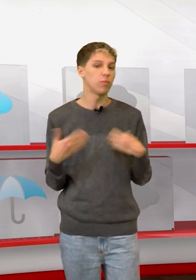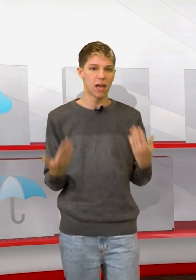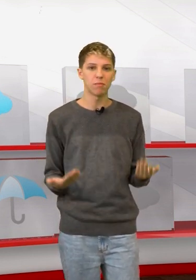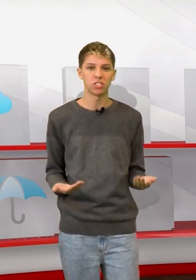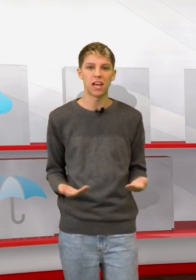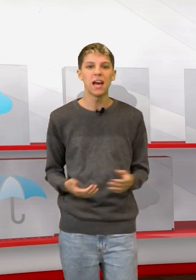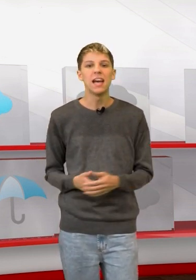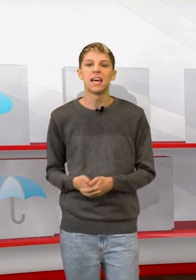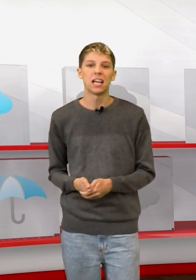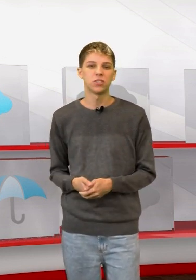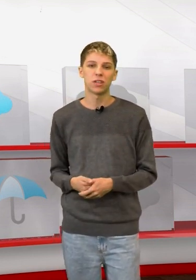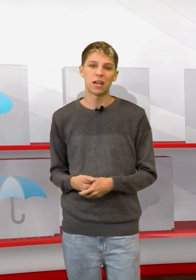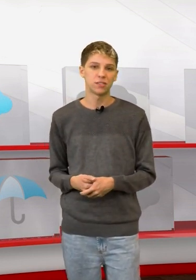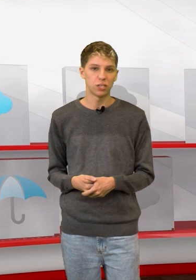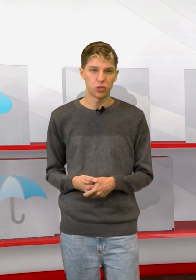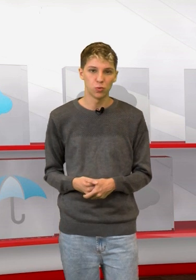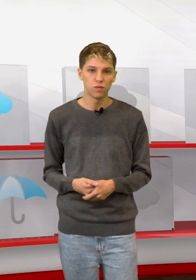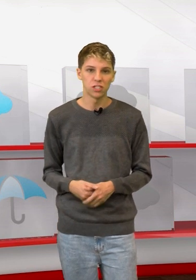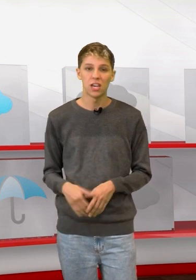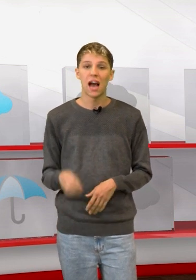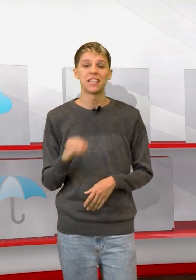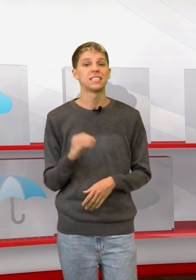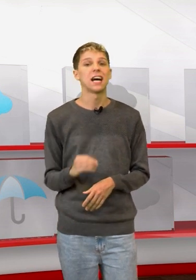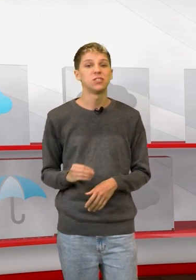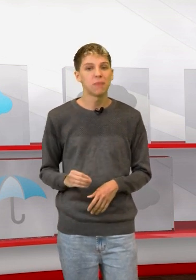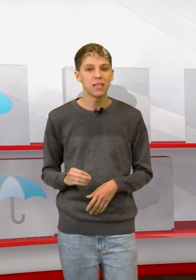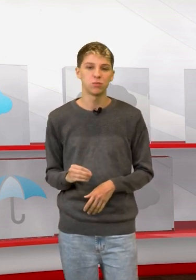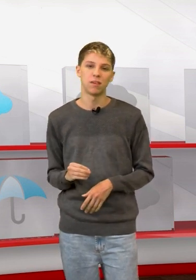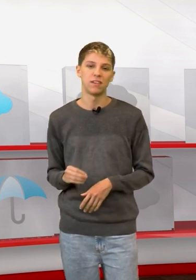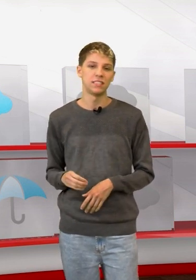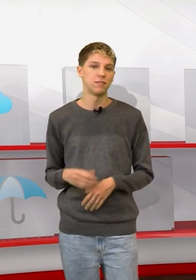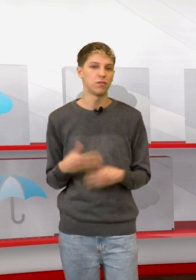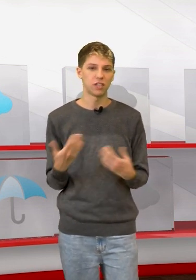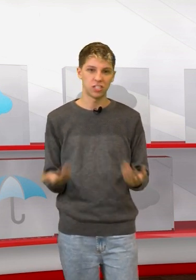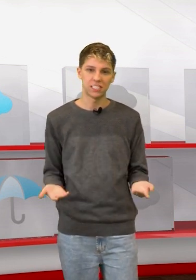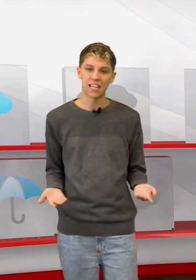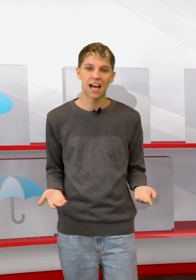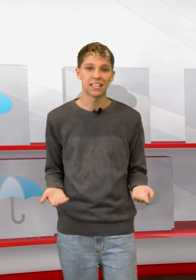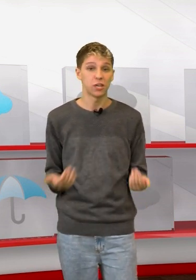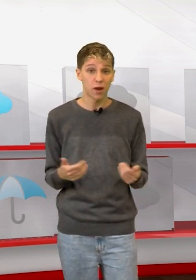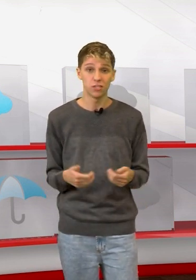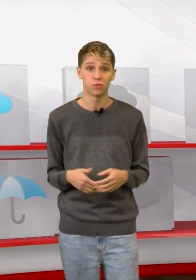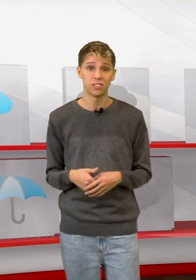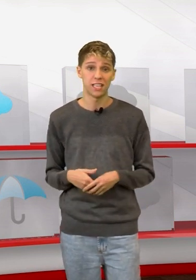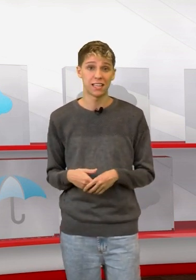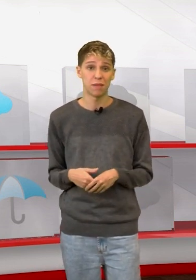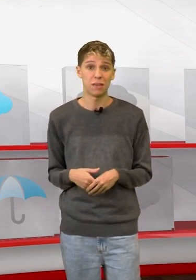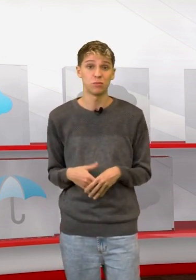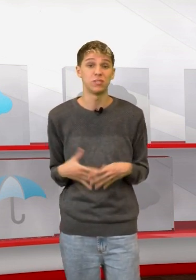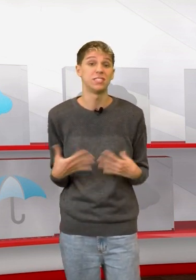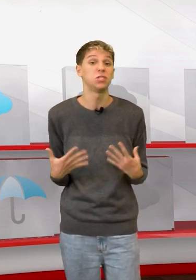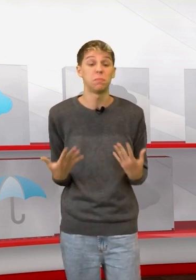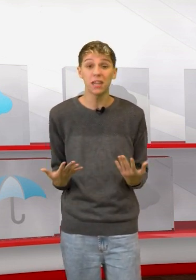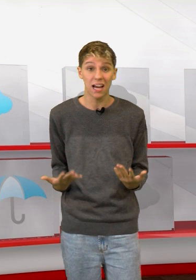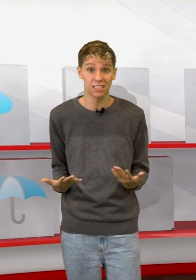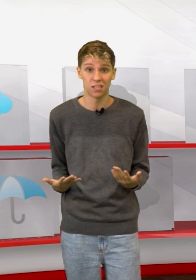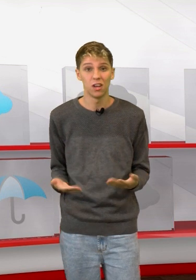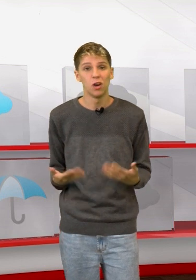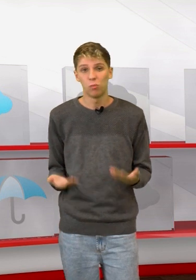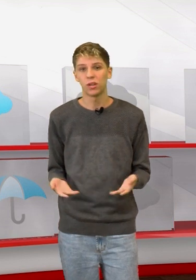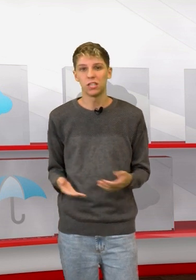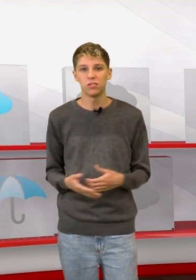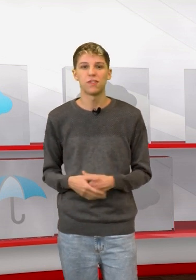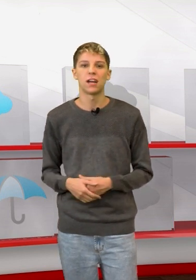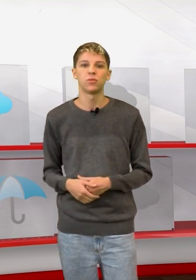novamente por problemas, né, relacionados às chuvas. A cidade, mais uma vez, se viu fragilizada e eu arrisco dizer até mesmo